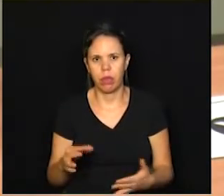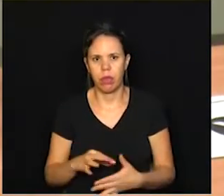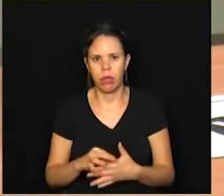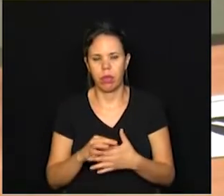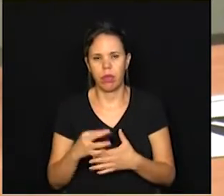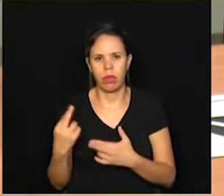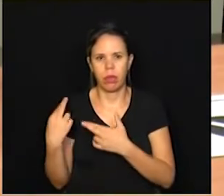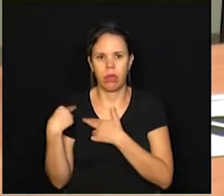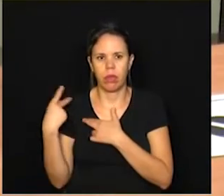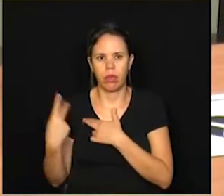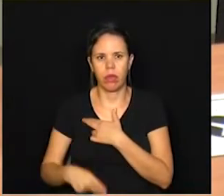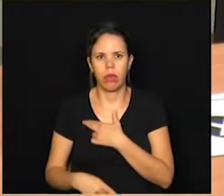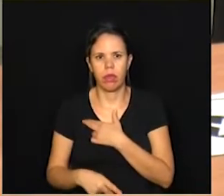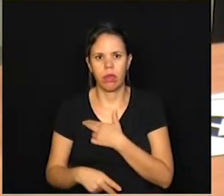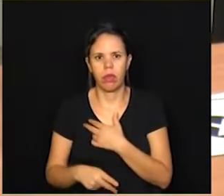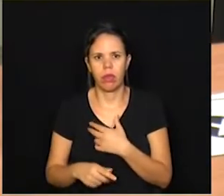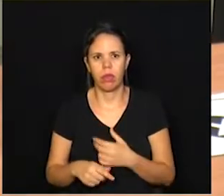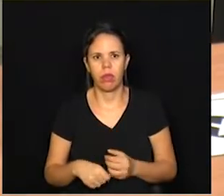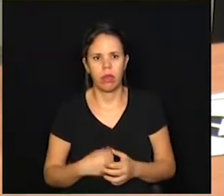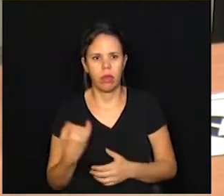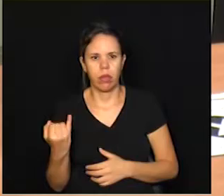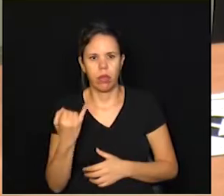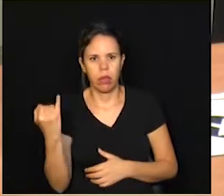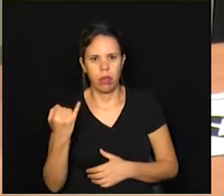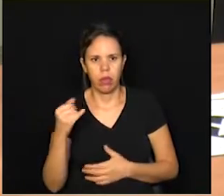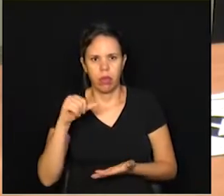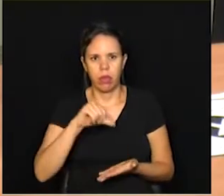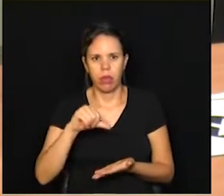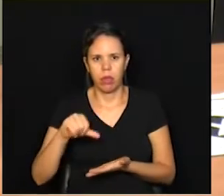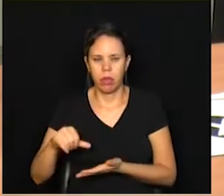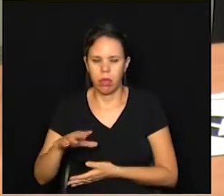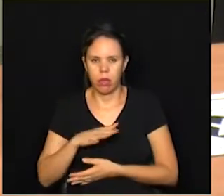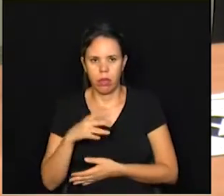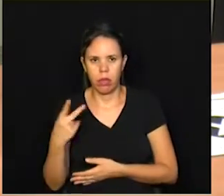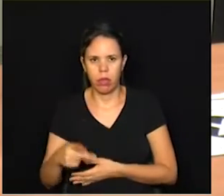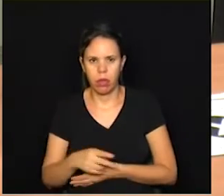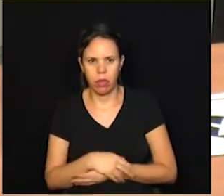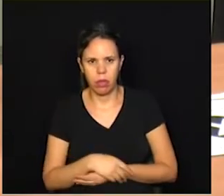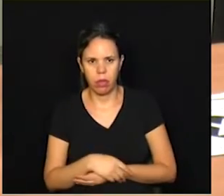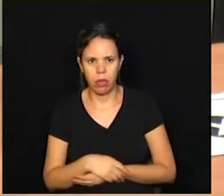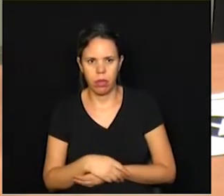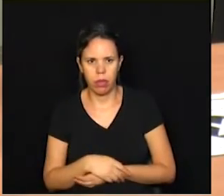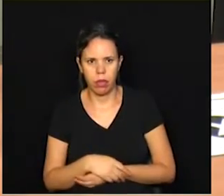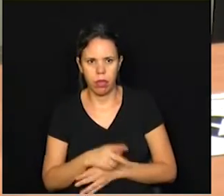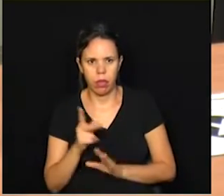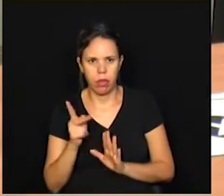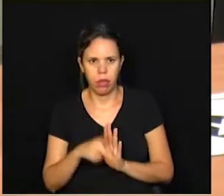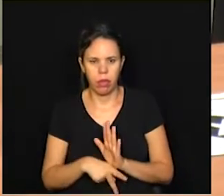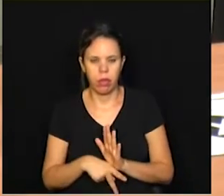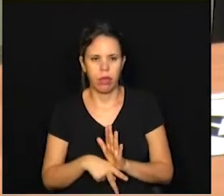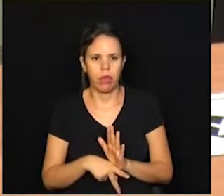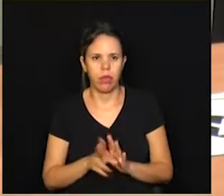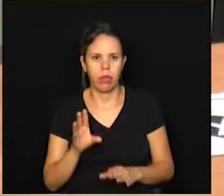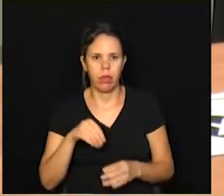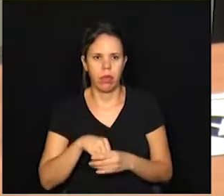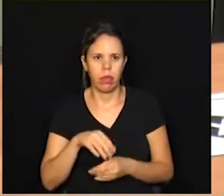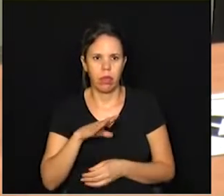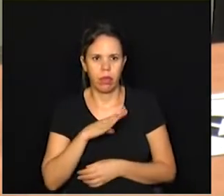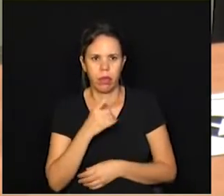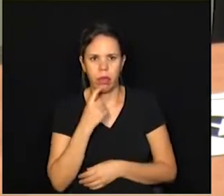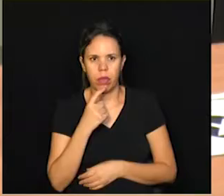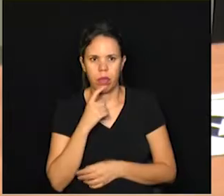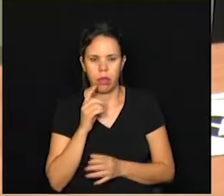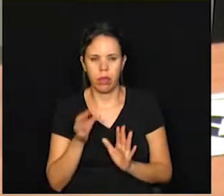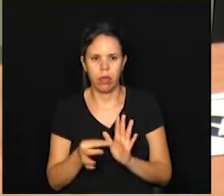toda uma prerrogativa local e tem no seu projeto editorial uma visão